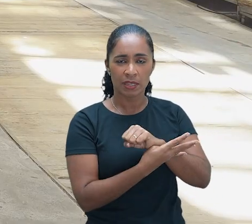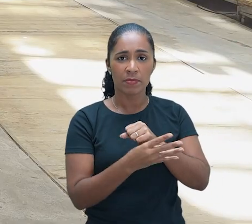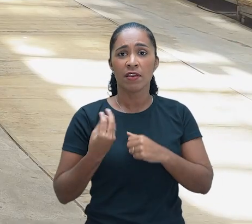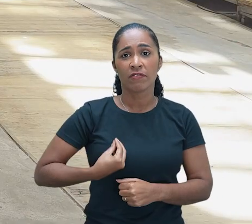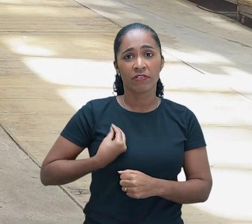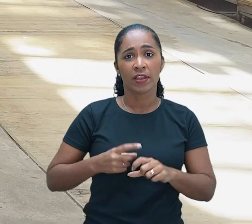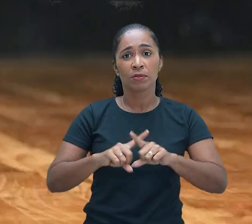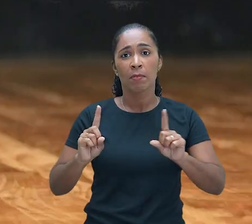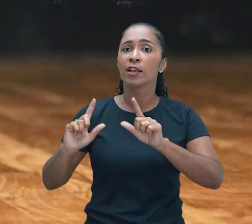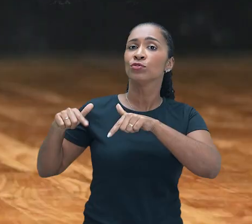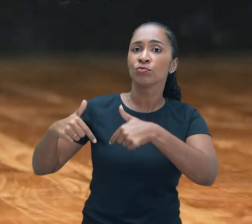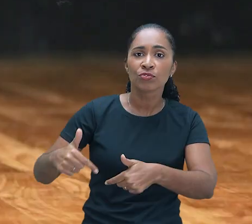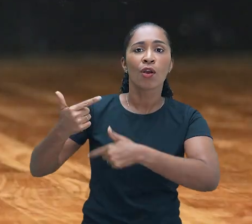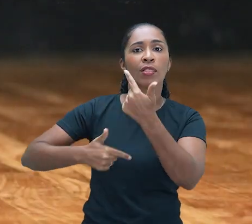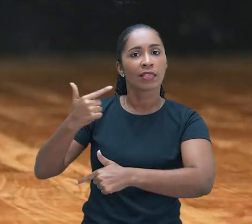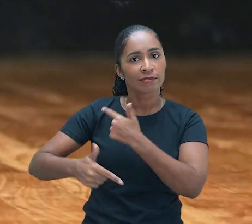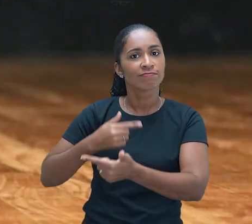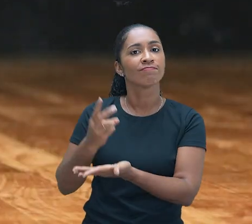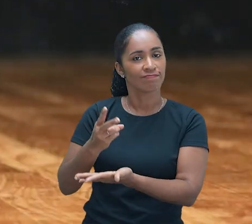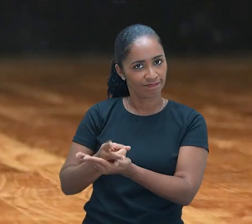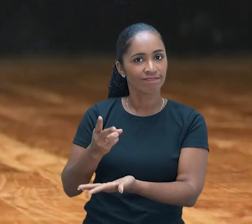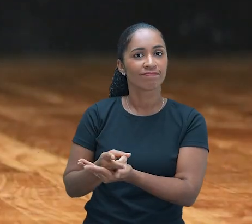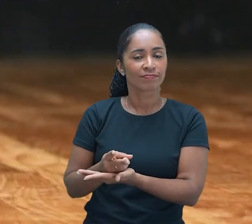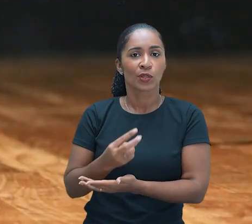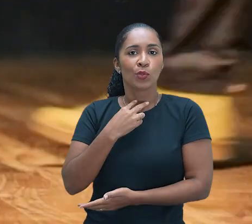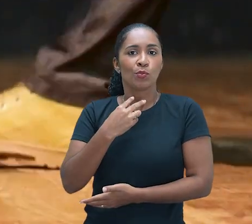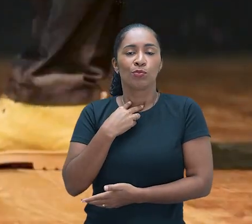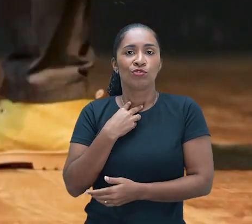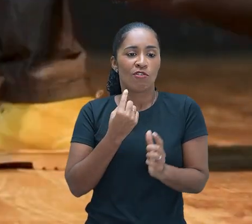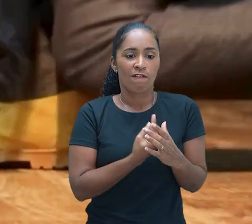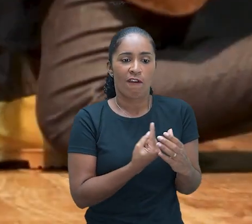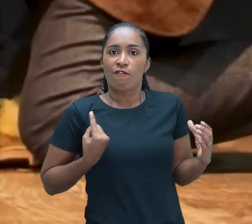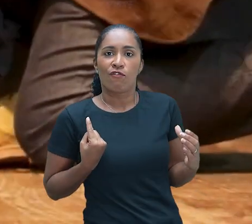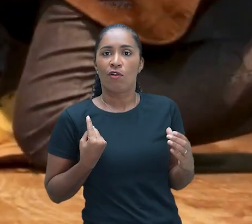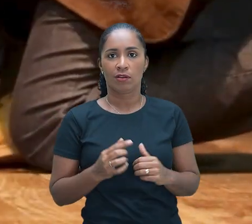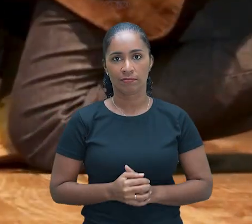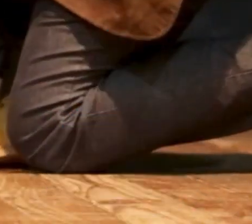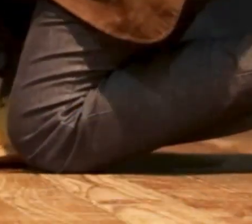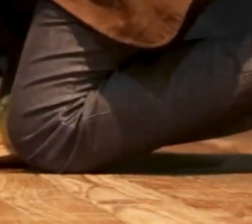gente estava aqui na pandemia. A gente estava vivenciando a pandemia, entendeu? A gente não podia ficar fora.